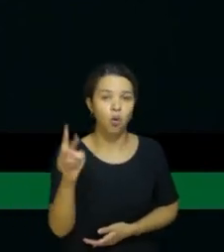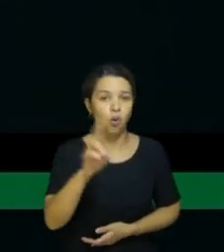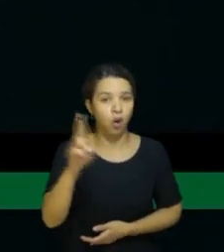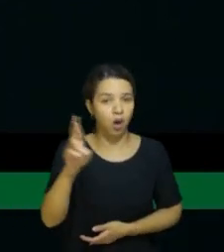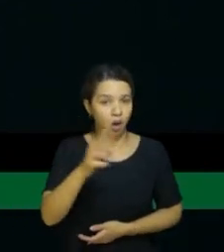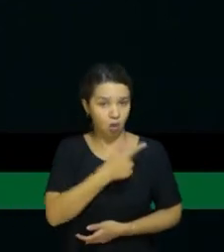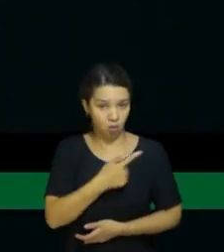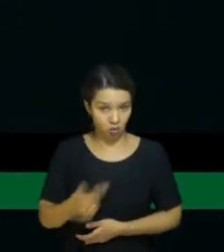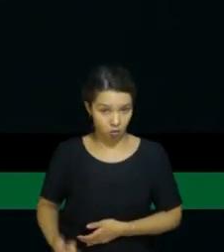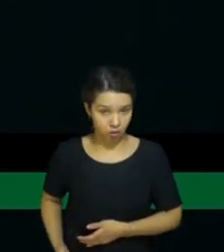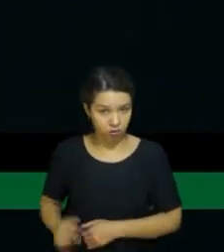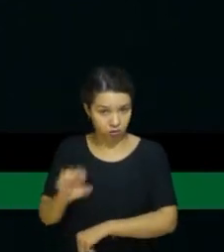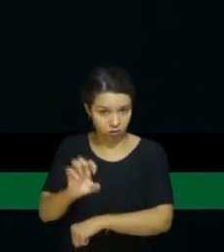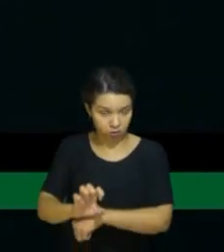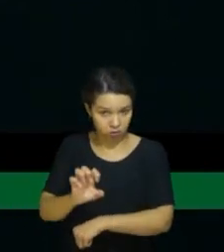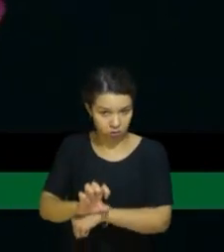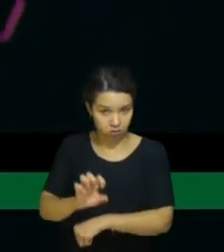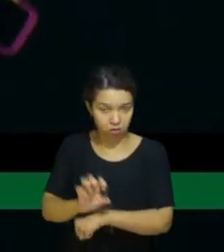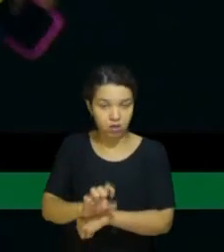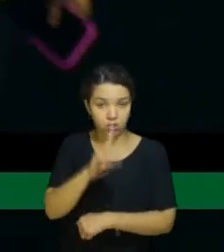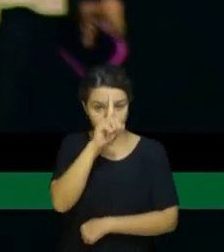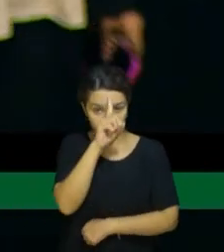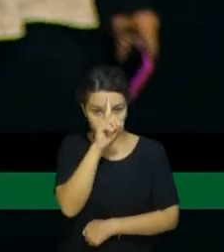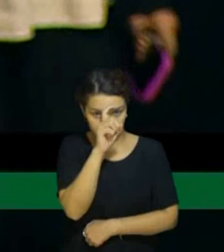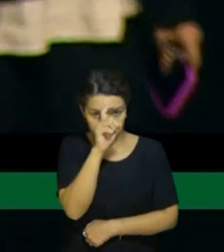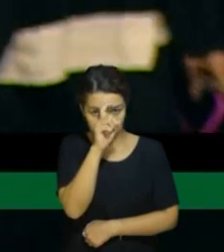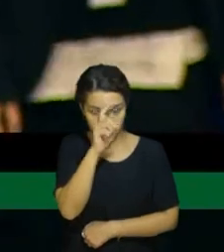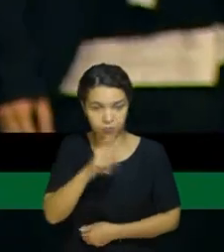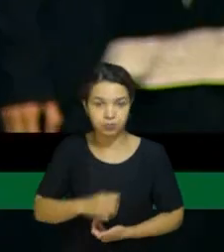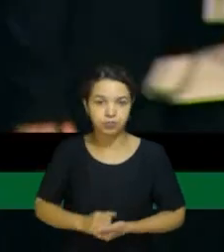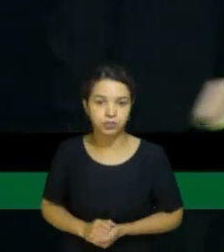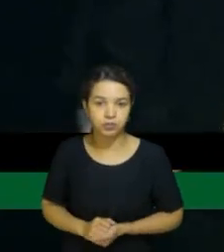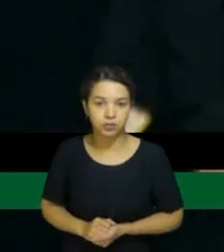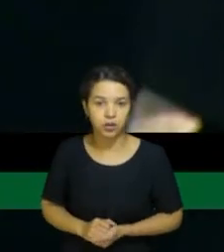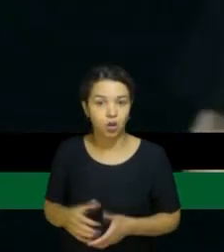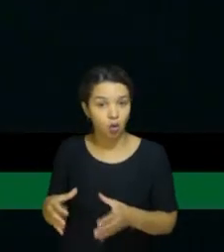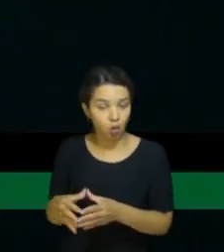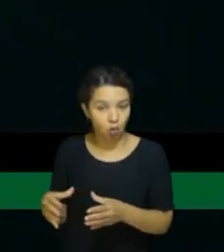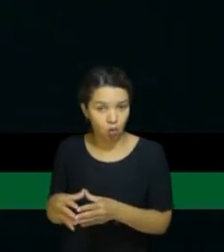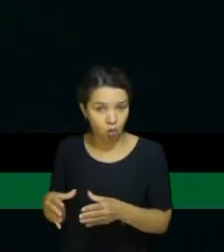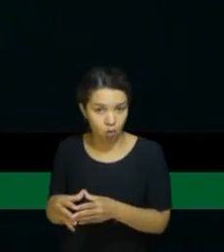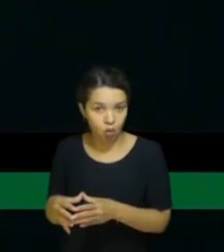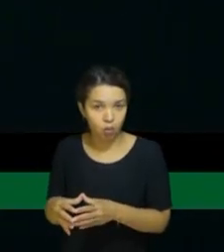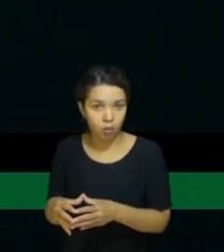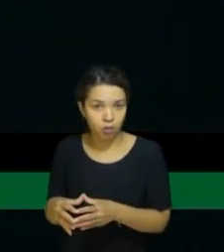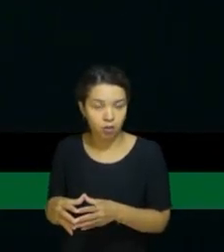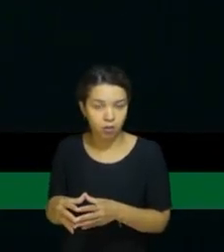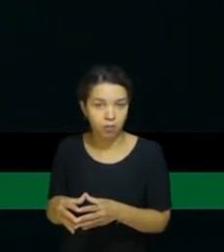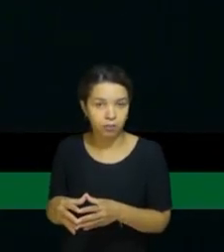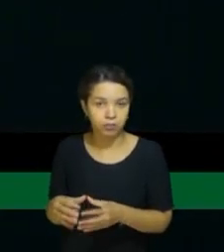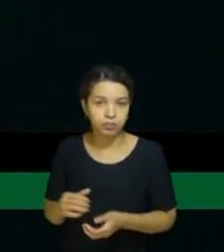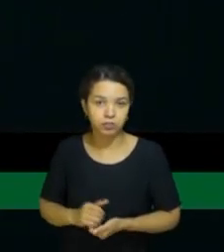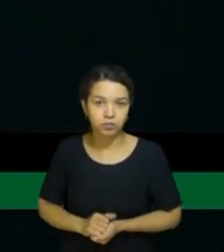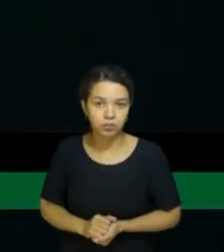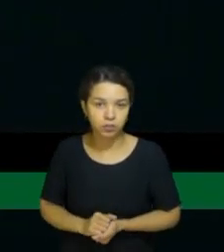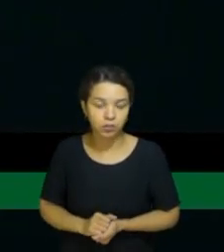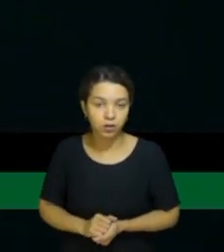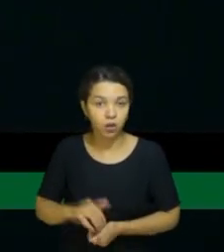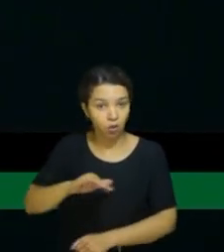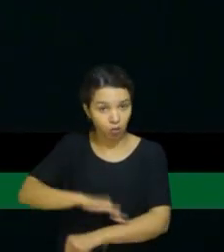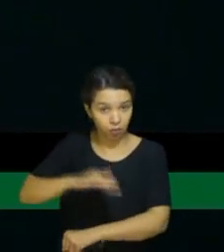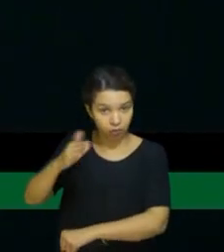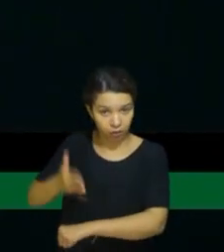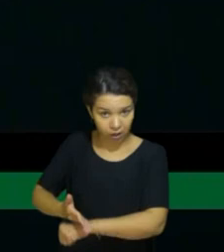Estado no Hospital Santo Antônio a bancada a bancada e do Vale